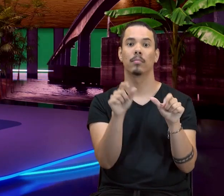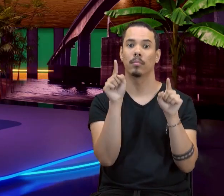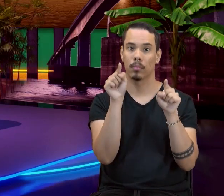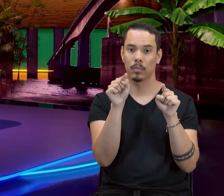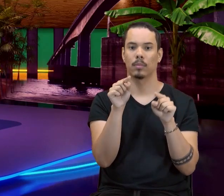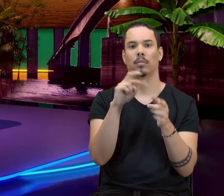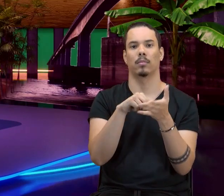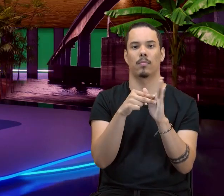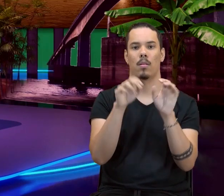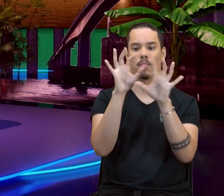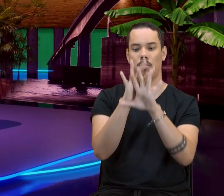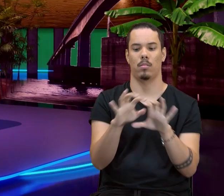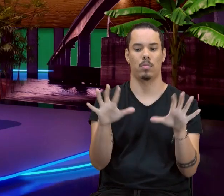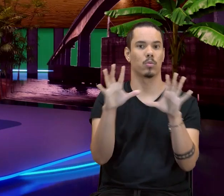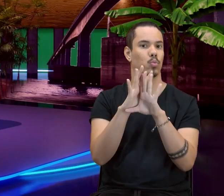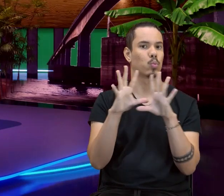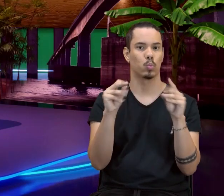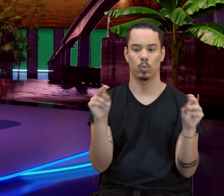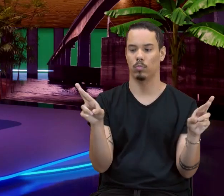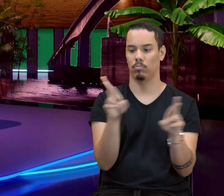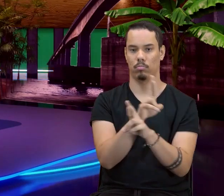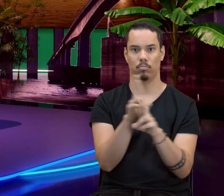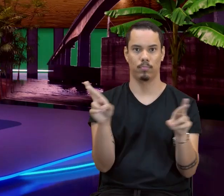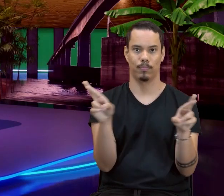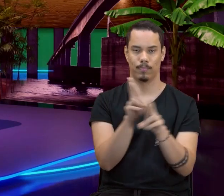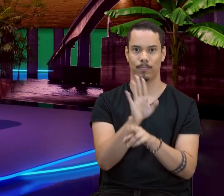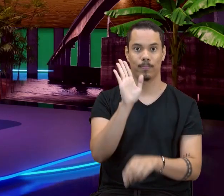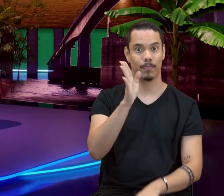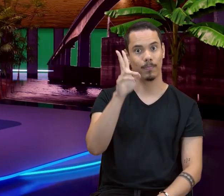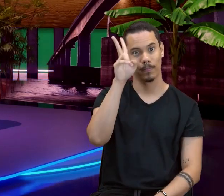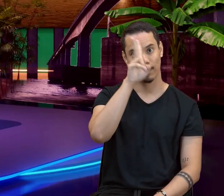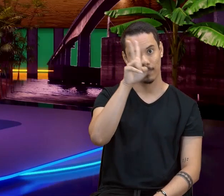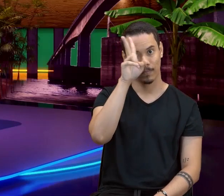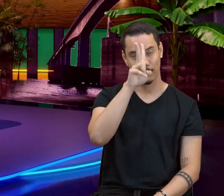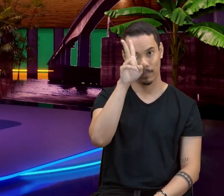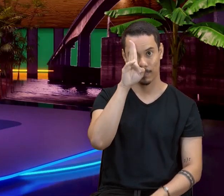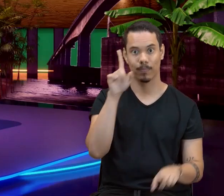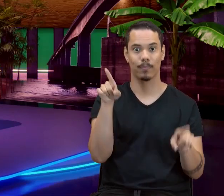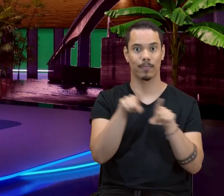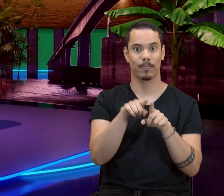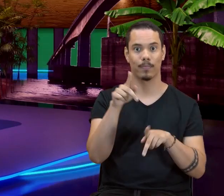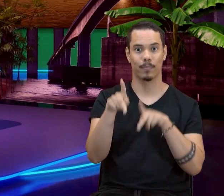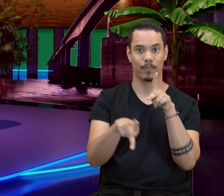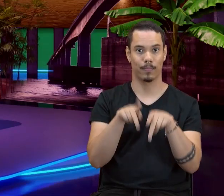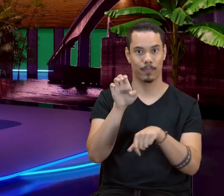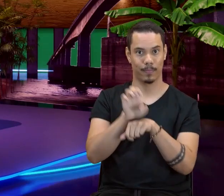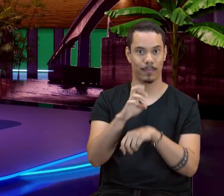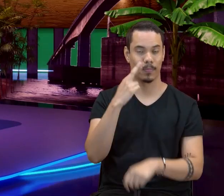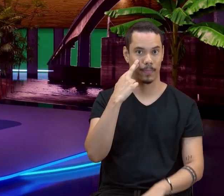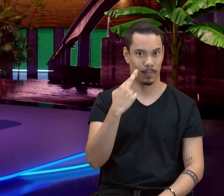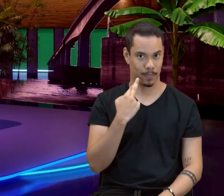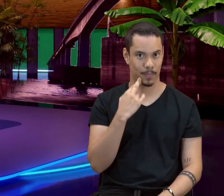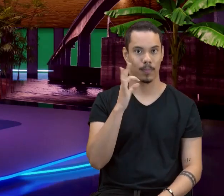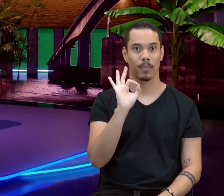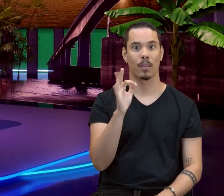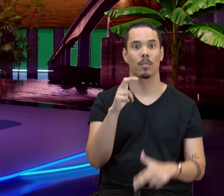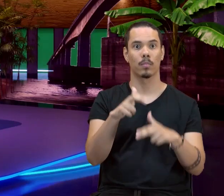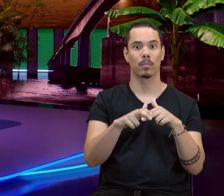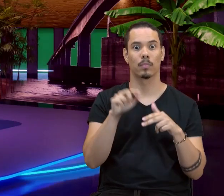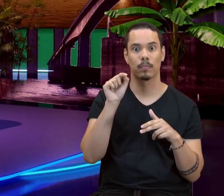tudo relacionado com a história, com o povo do estado de Rondônia. E isso, essa paisagem,